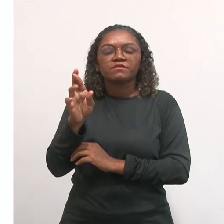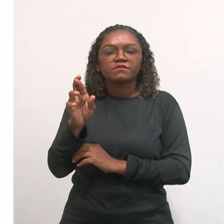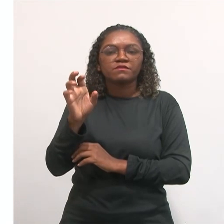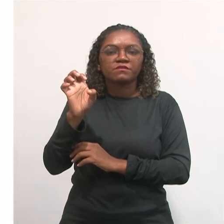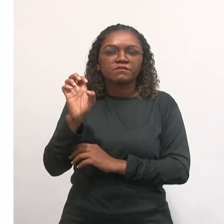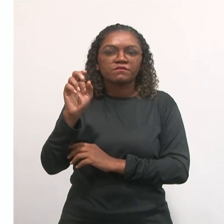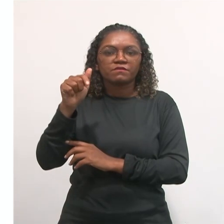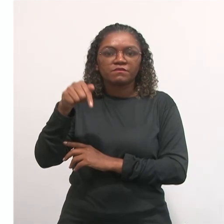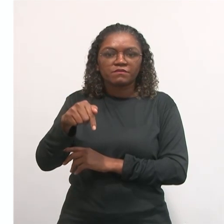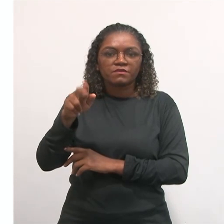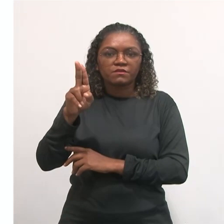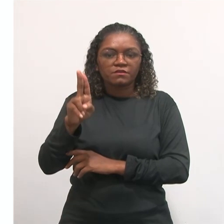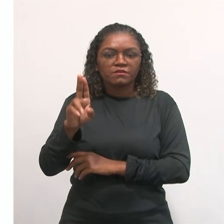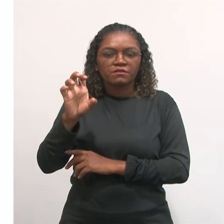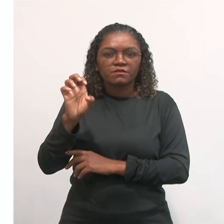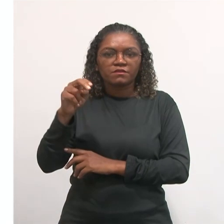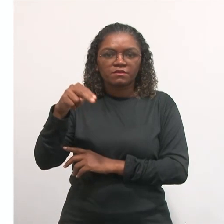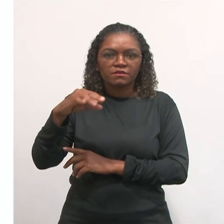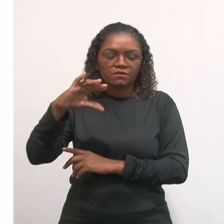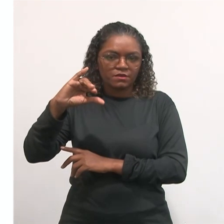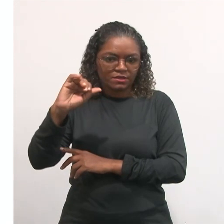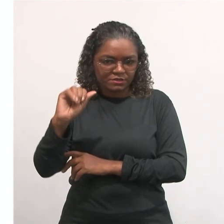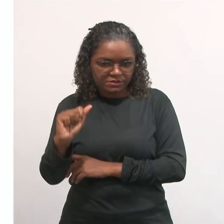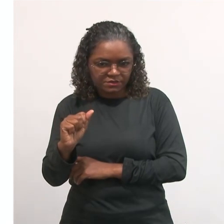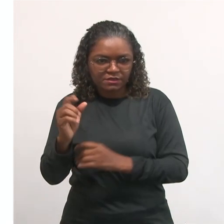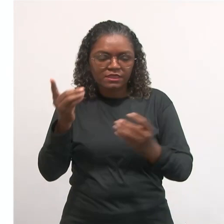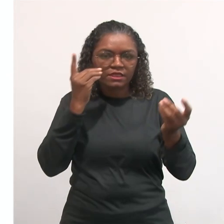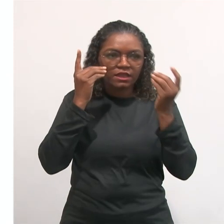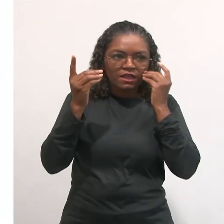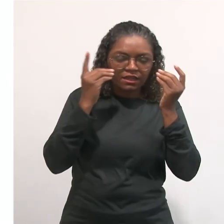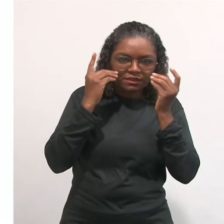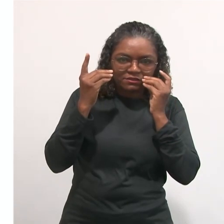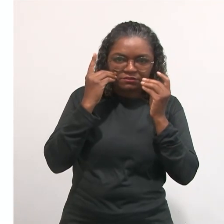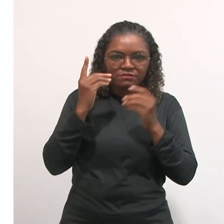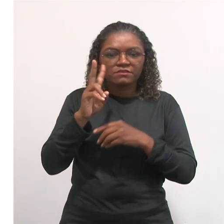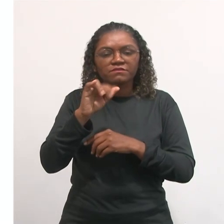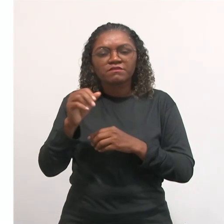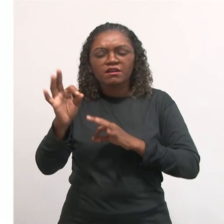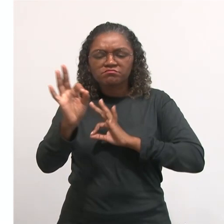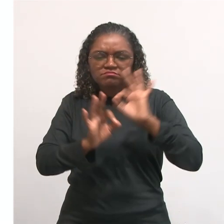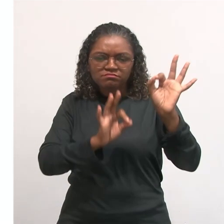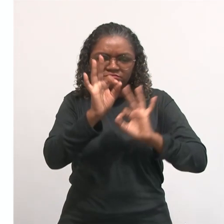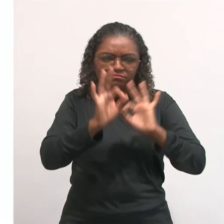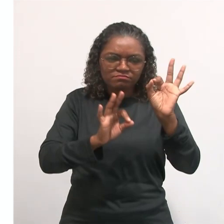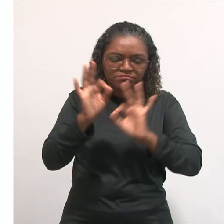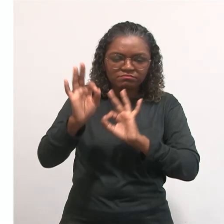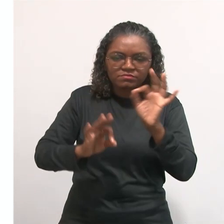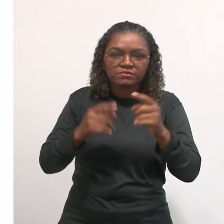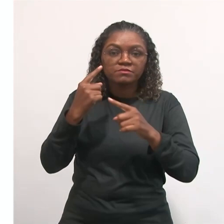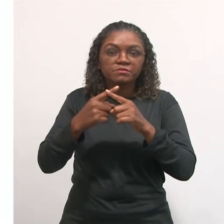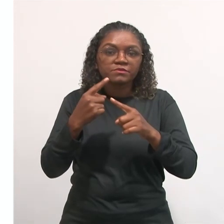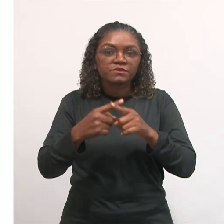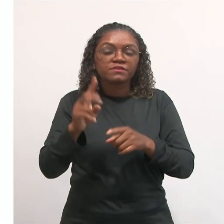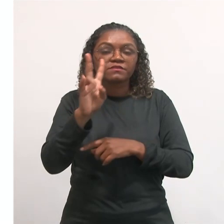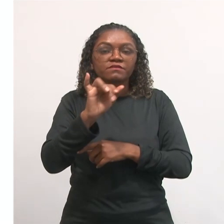frequência, ela vai pegar aqueles dados que a gente acabou de mostrar ali, o hall de dados ali, e vai organizar aquilo para que a gente fique mais